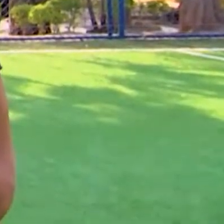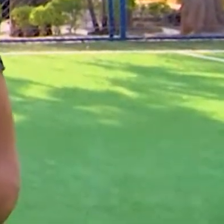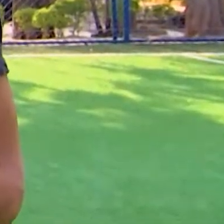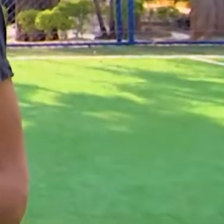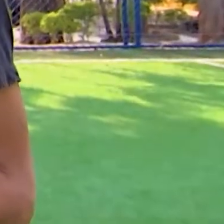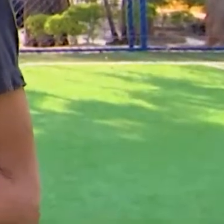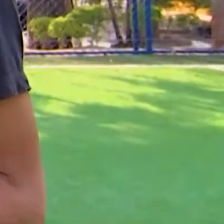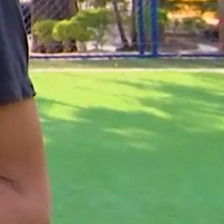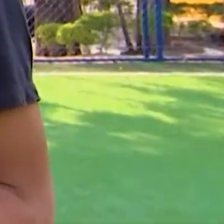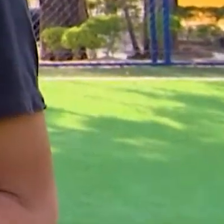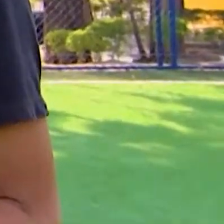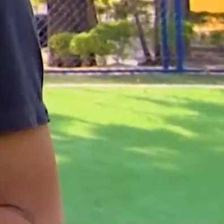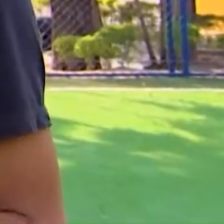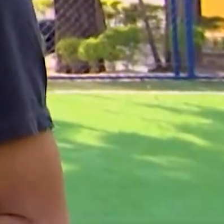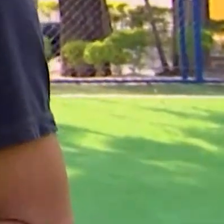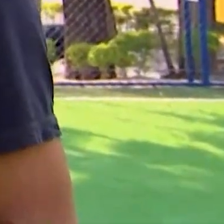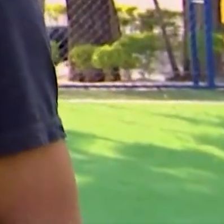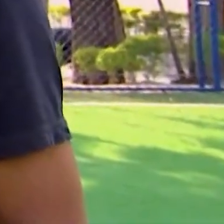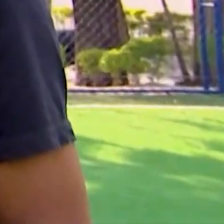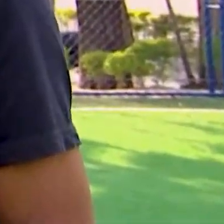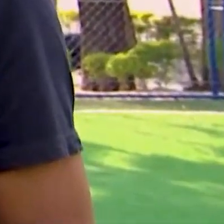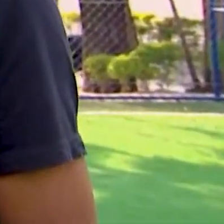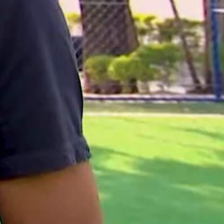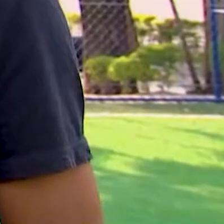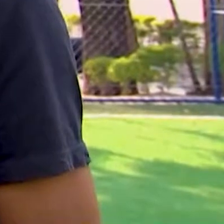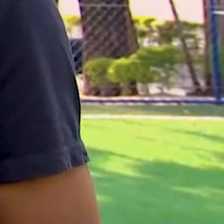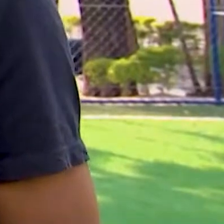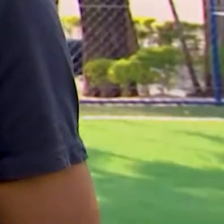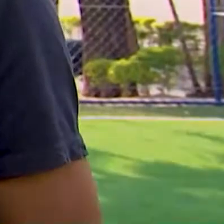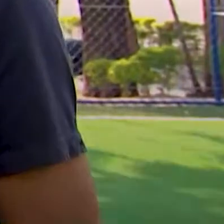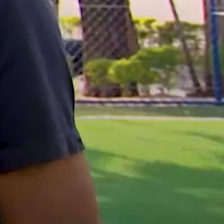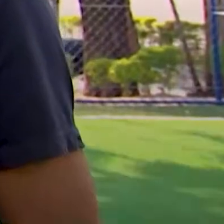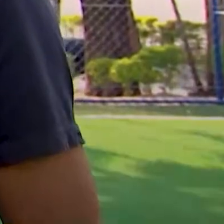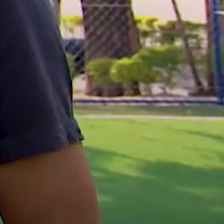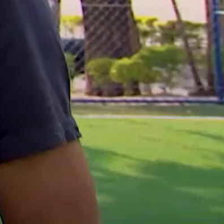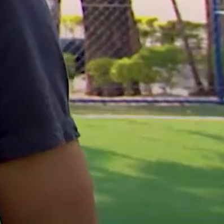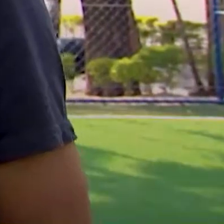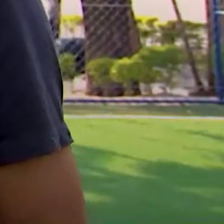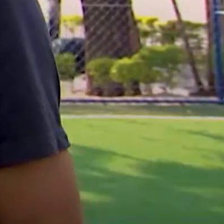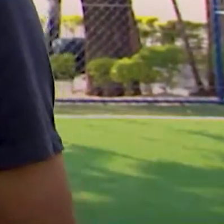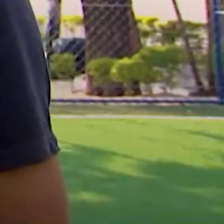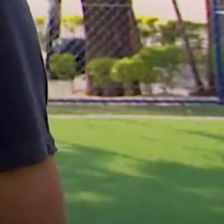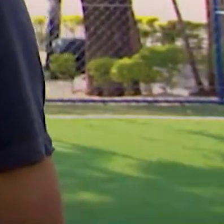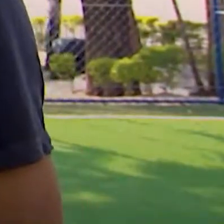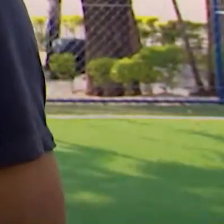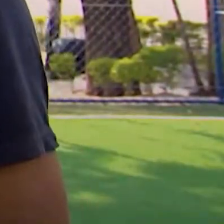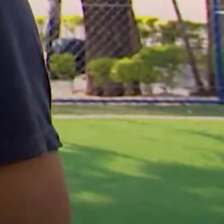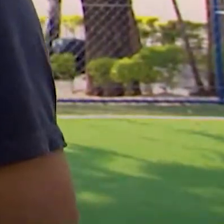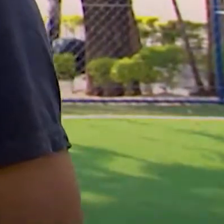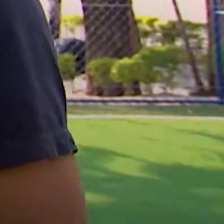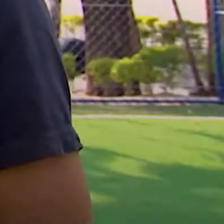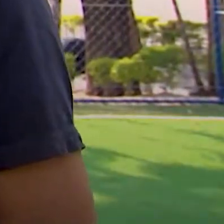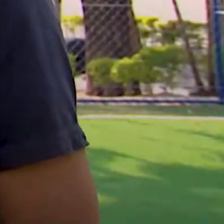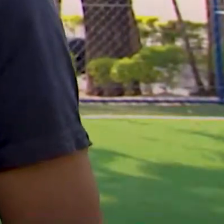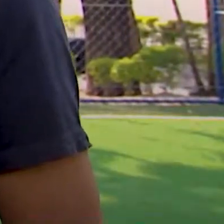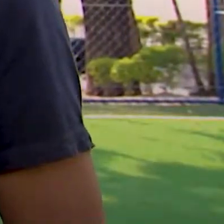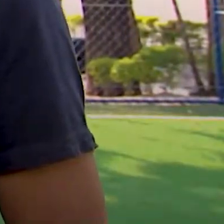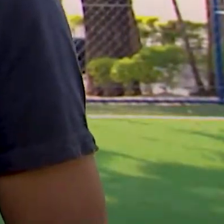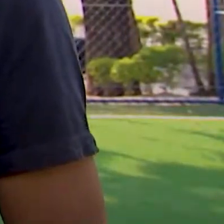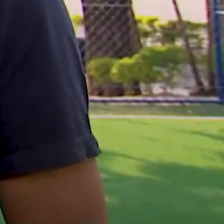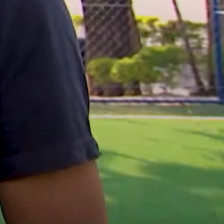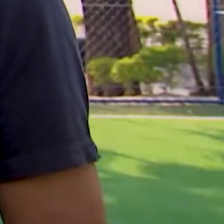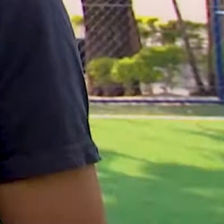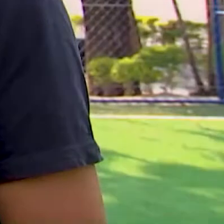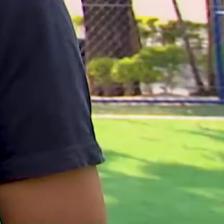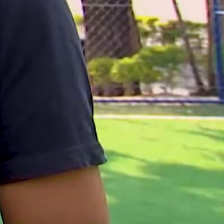mediante alguns jogos que eu acabei indo assistir do Fut 7, através de uns amigos do meu filho, que